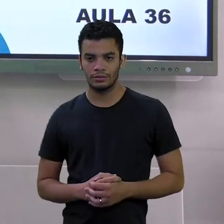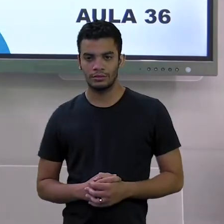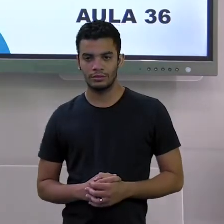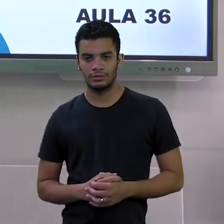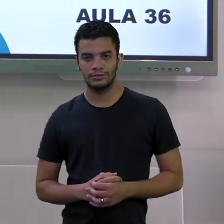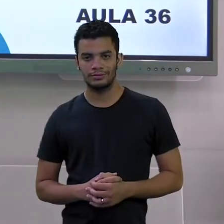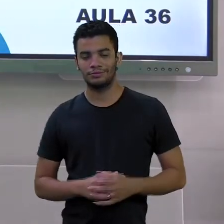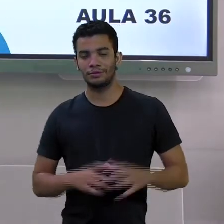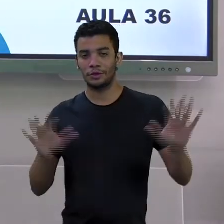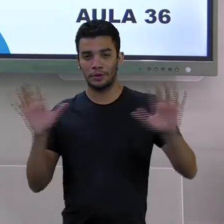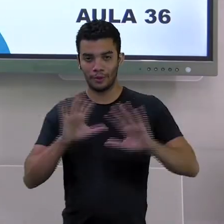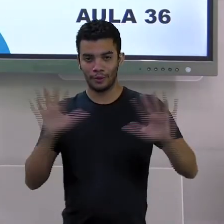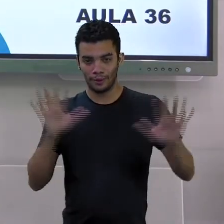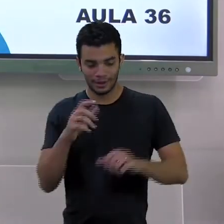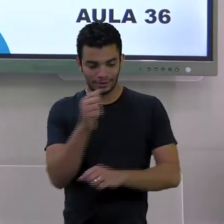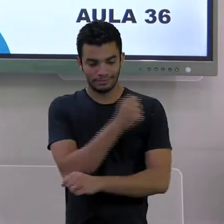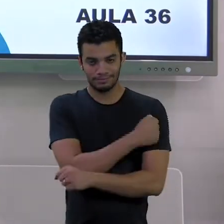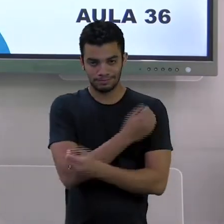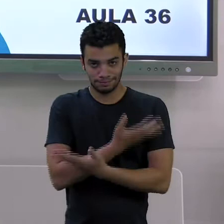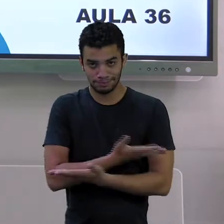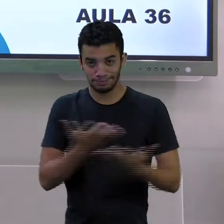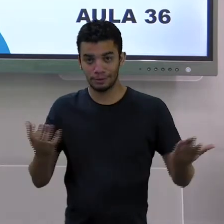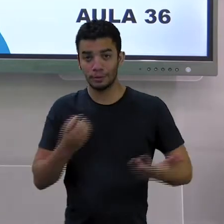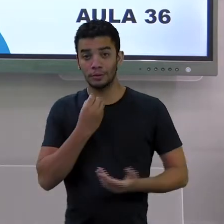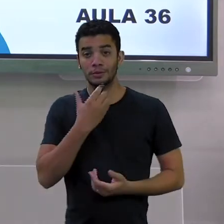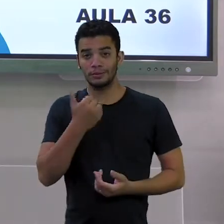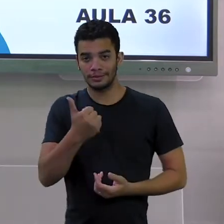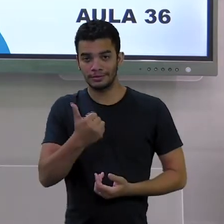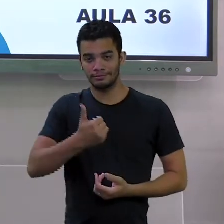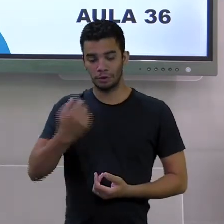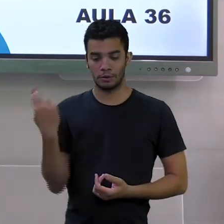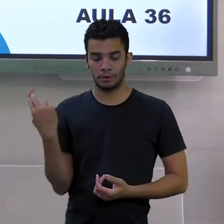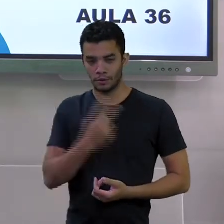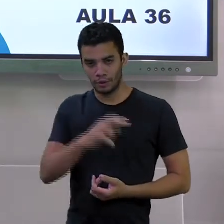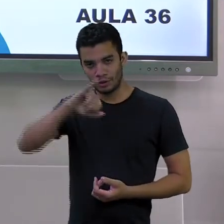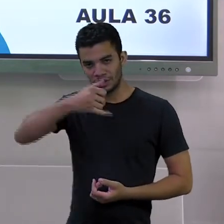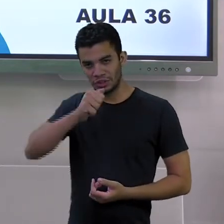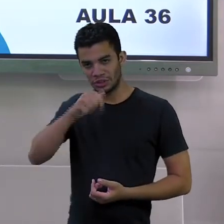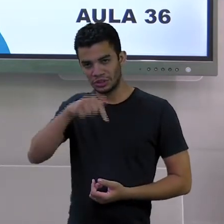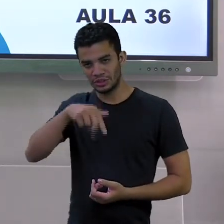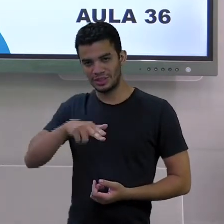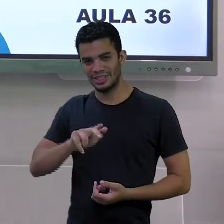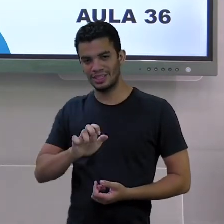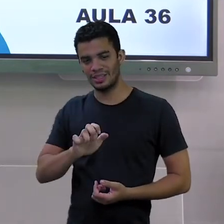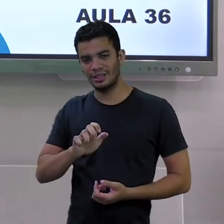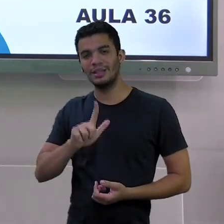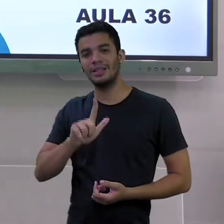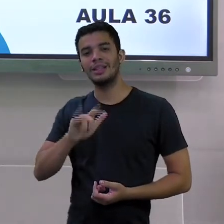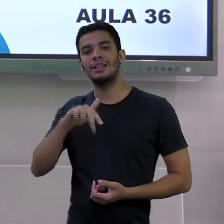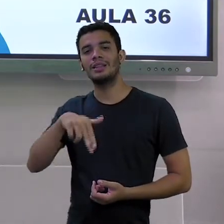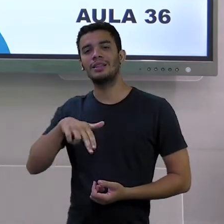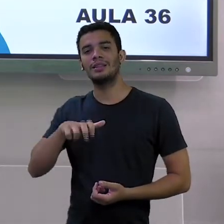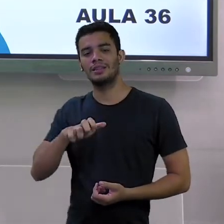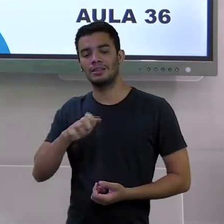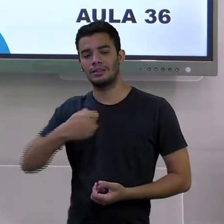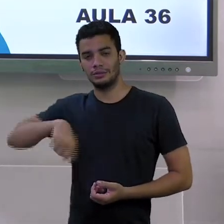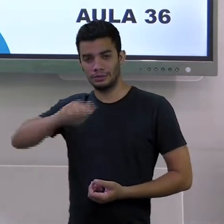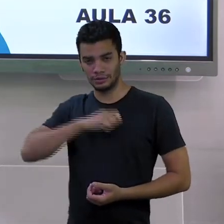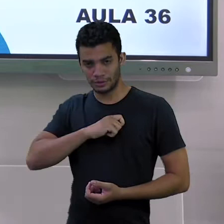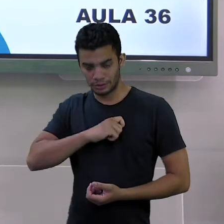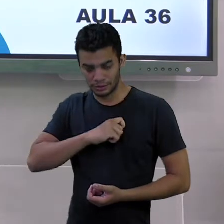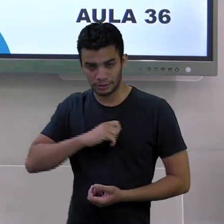Olá, estudantes! Tudo bem com vocês? Me chamo Jaqueline e sou professora de Língua Portuguesa da